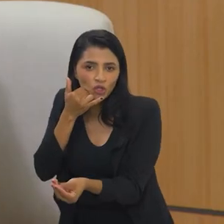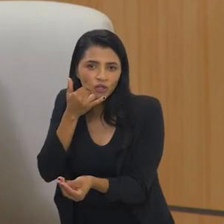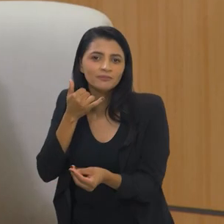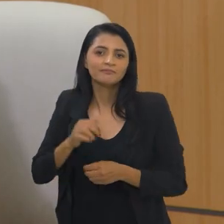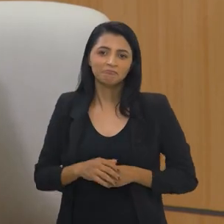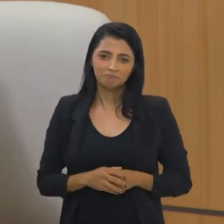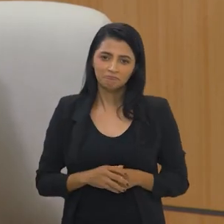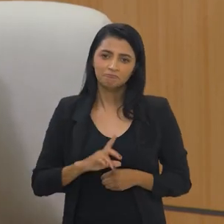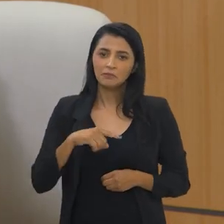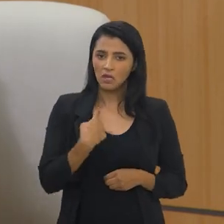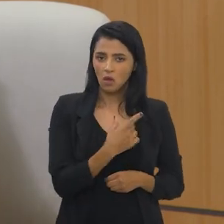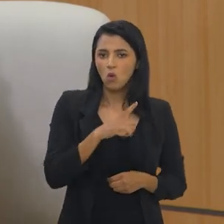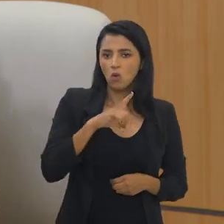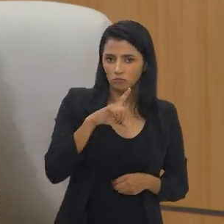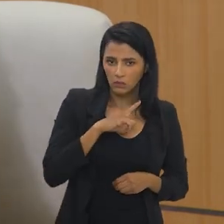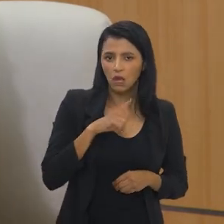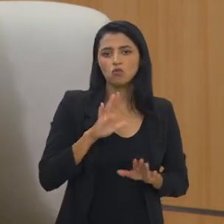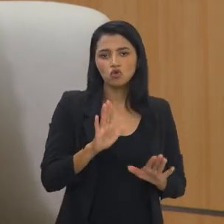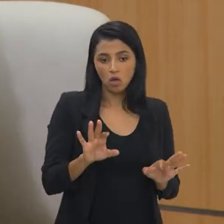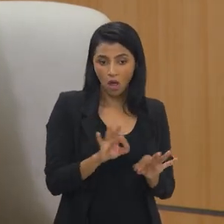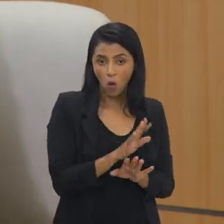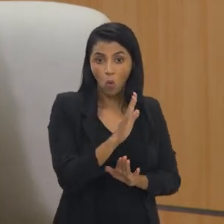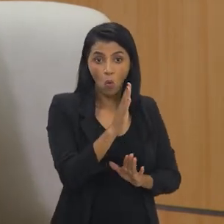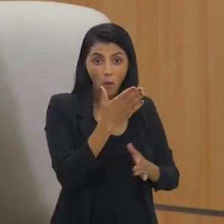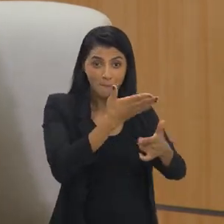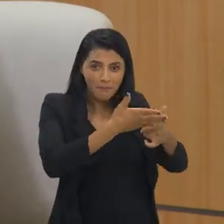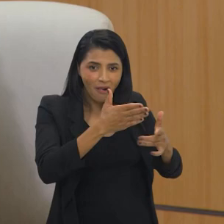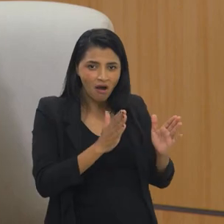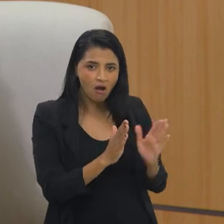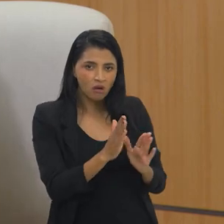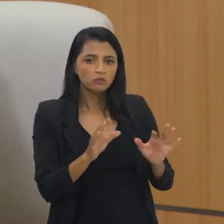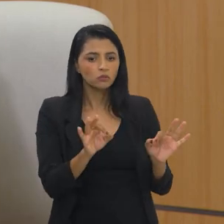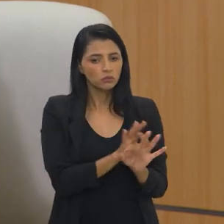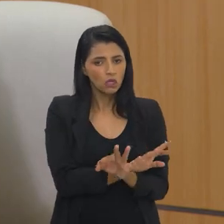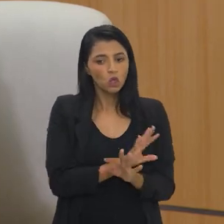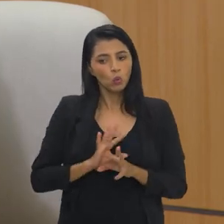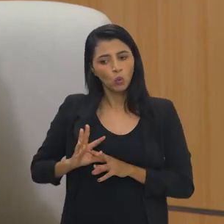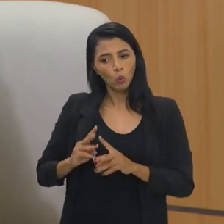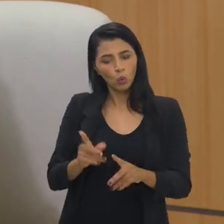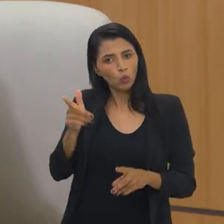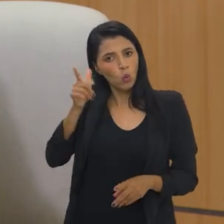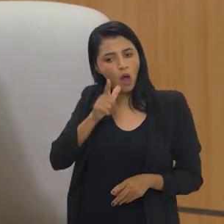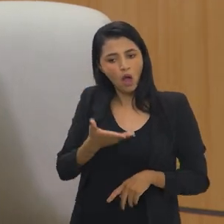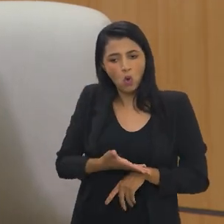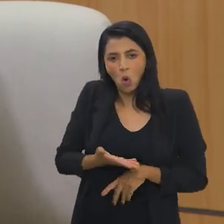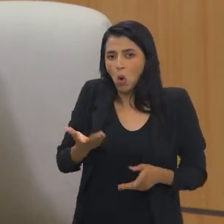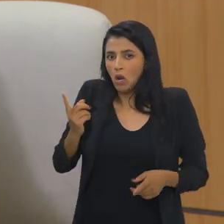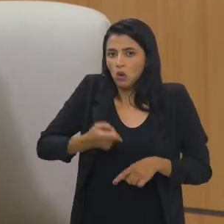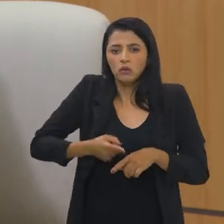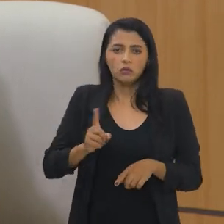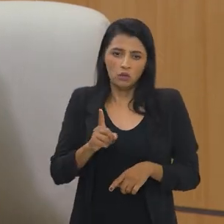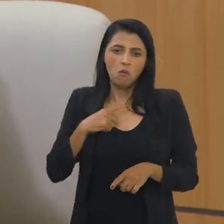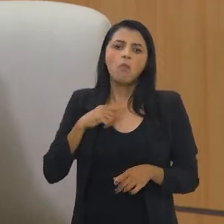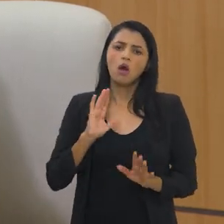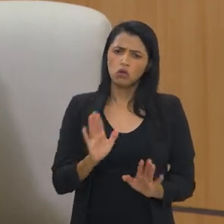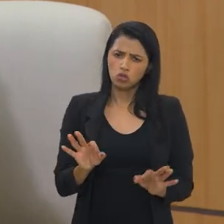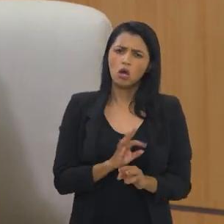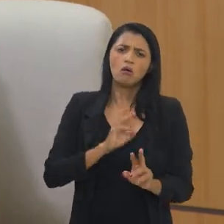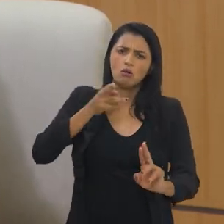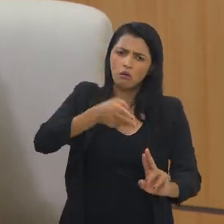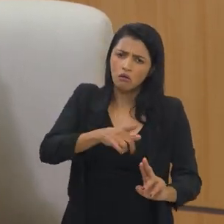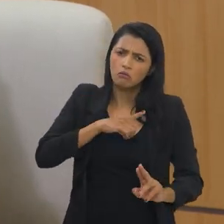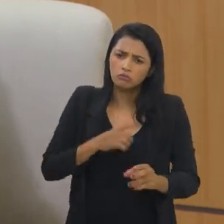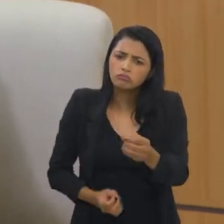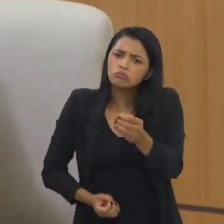então nós estamos com uma parte reestruturada nós não damos conta da demanda como um todo mas nós já estamos